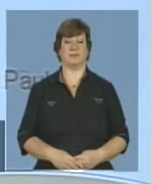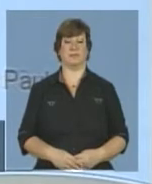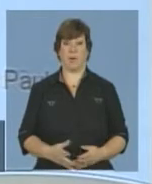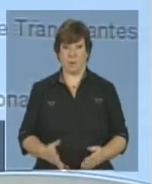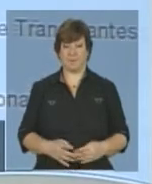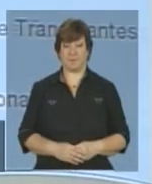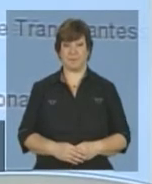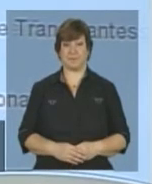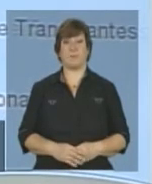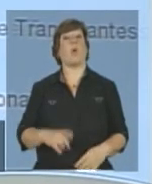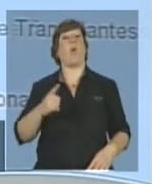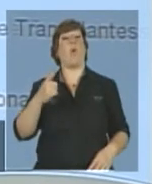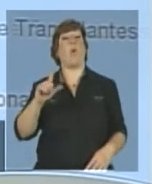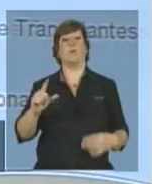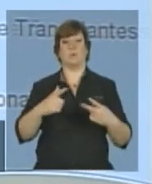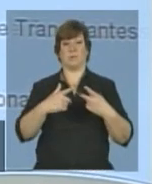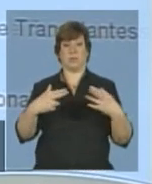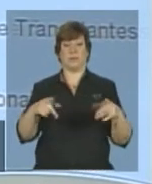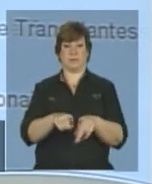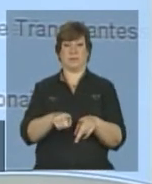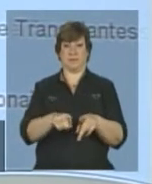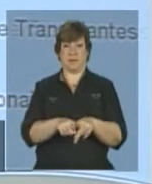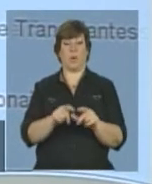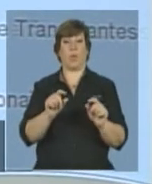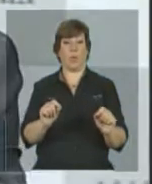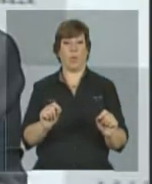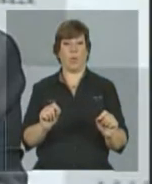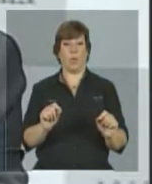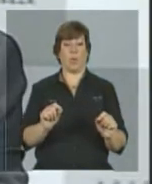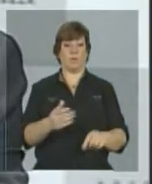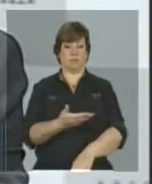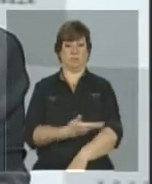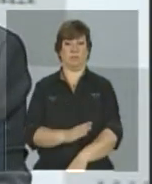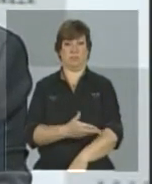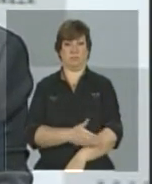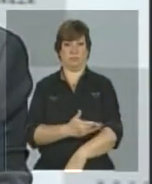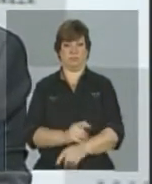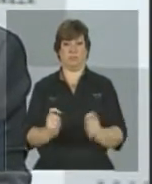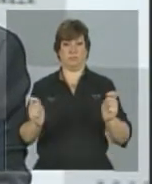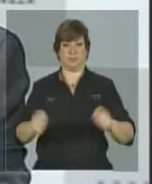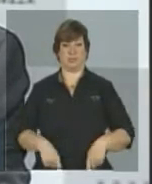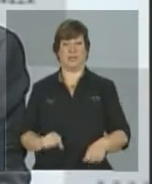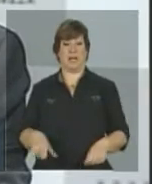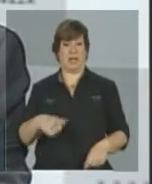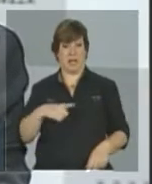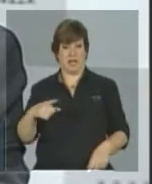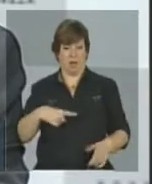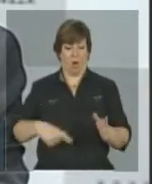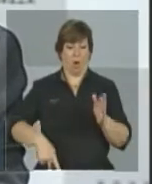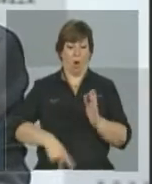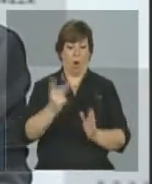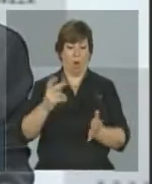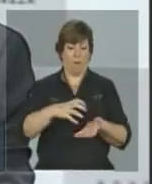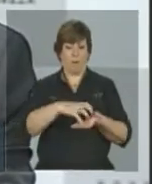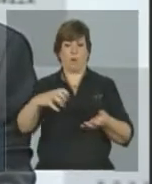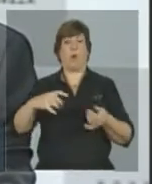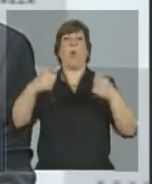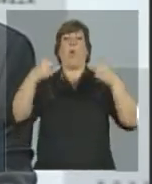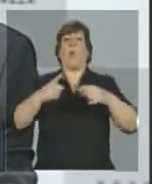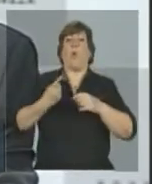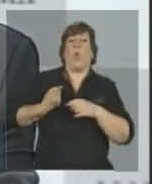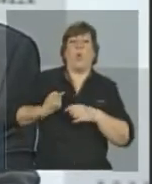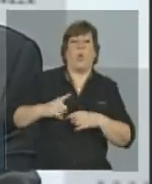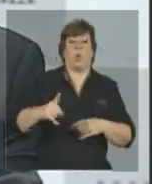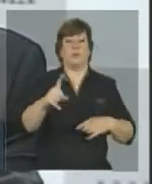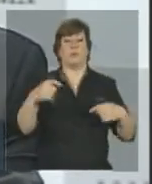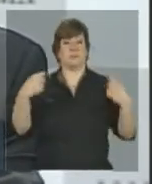Uma outra vertente é a capacitação. Nós sabemos que, sobretudo para a expansão do transplante em regiões mais distantes, nós